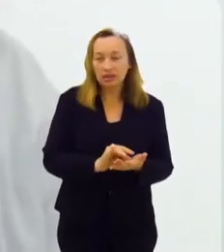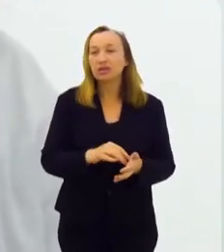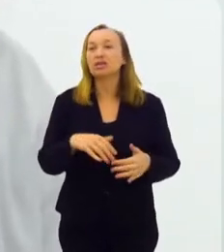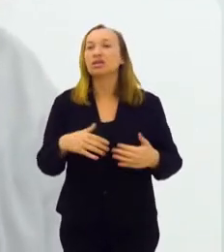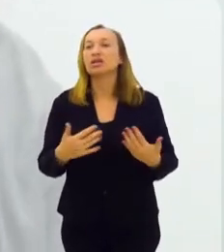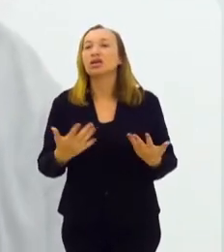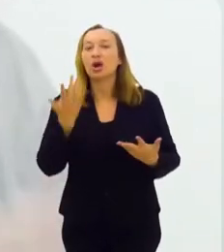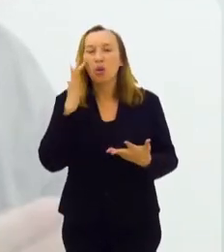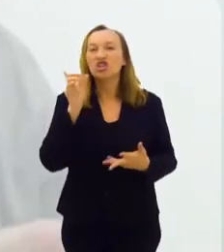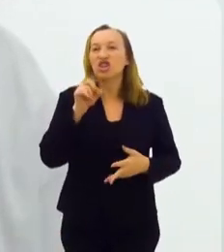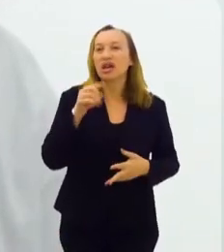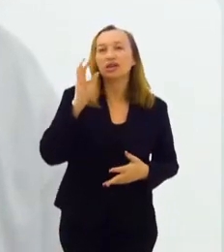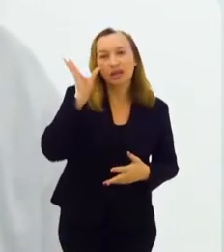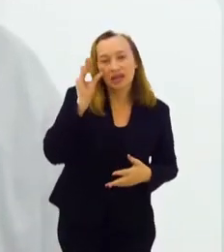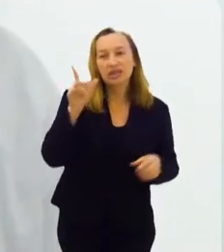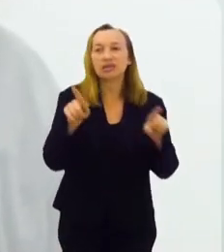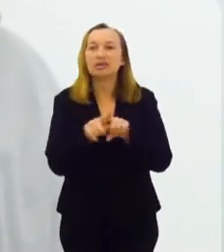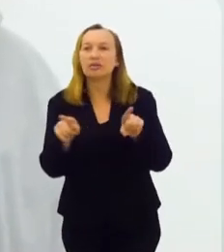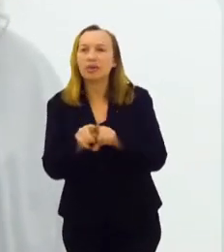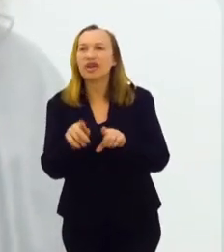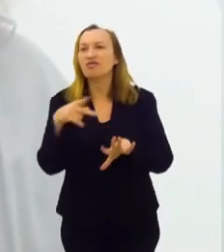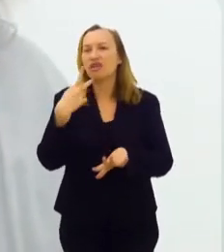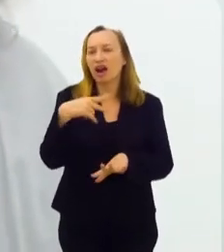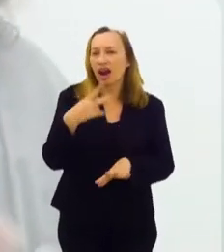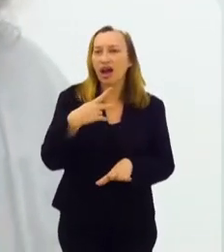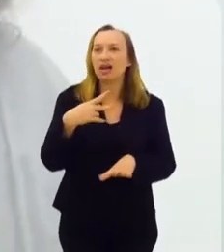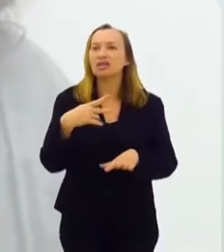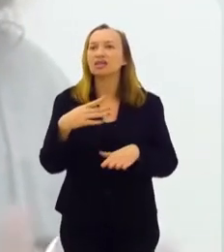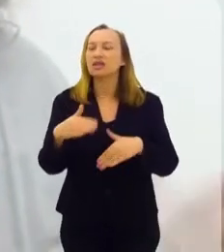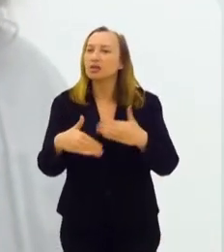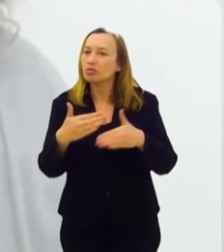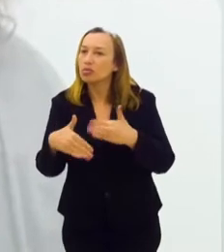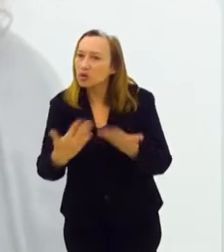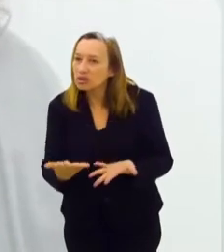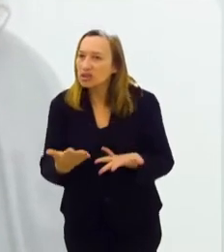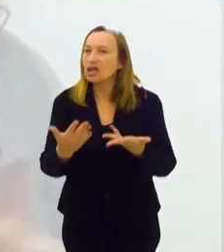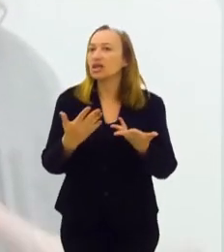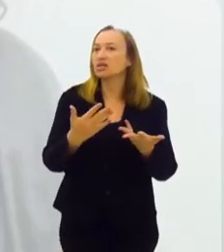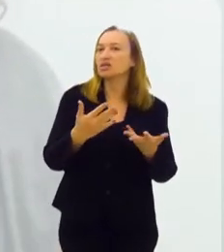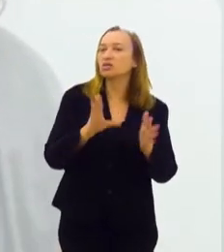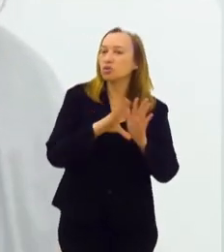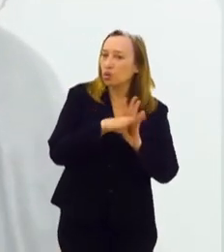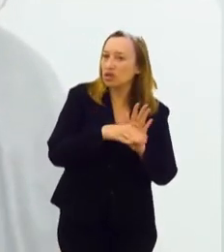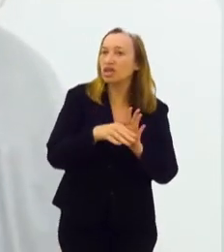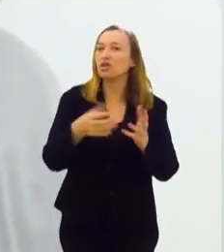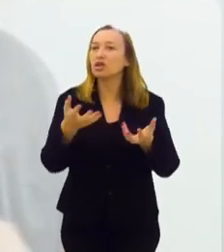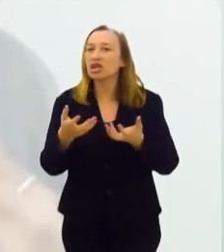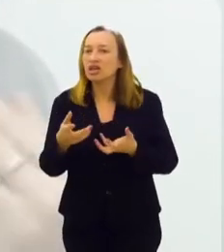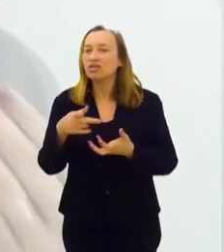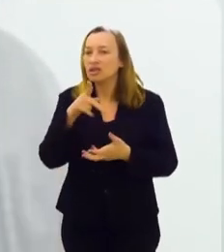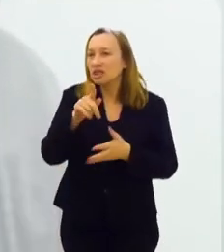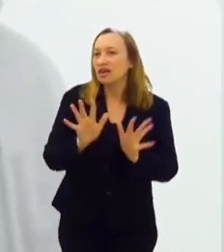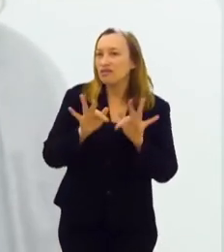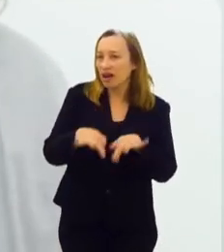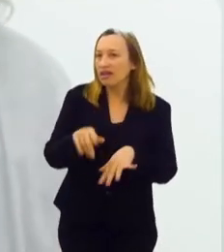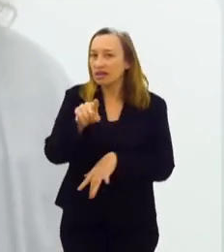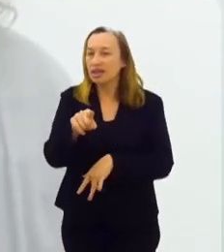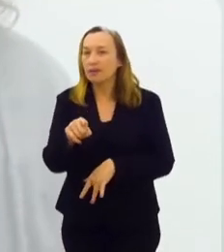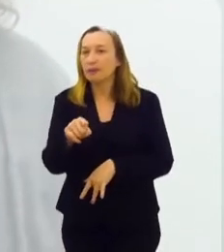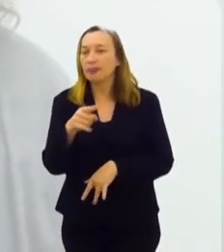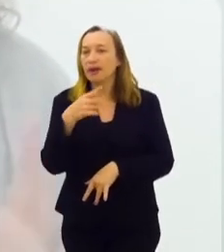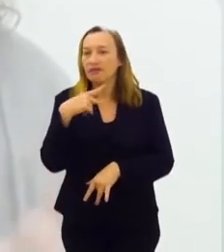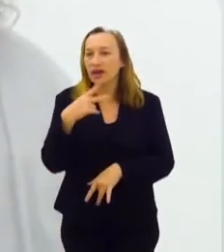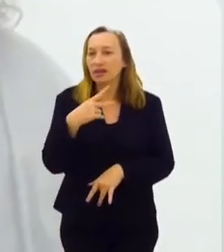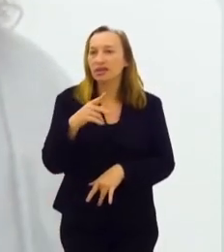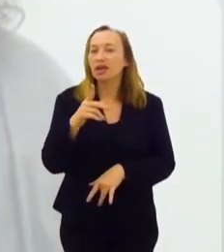outras realidades. E aí, eu acho que é muito interessante também, né, falar desse processo que a Júlia trouxe aqui, dos conselhos. Eu queria que você